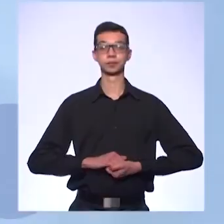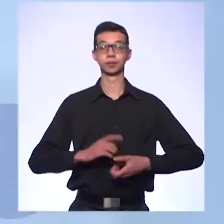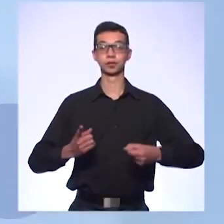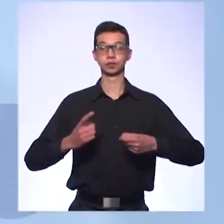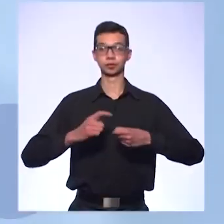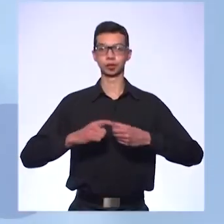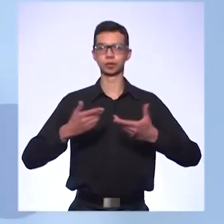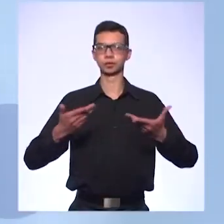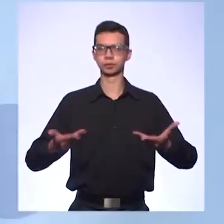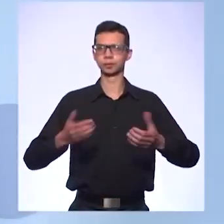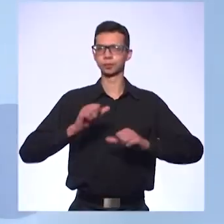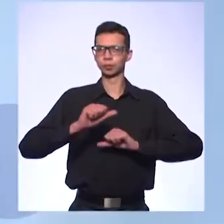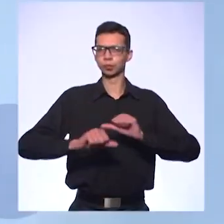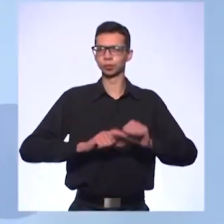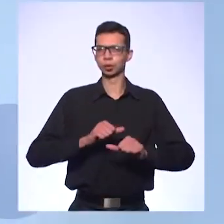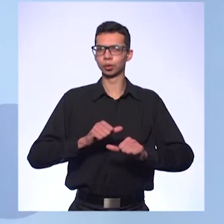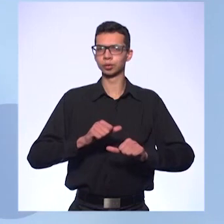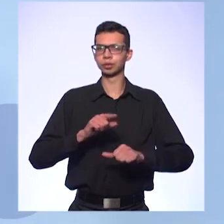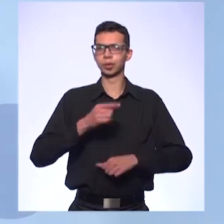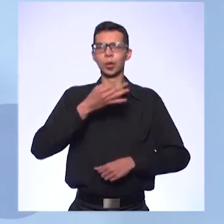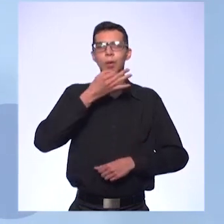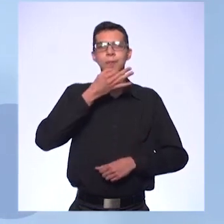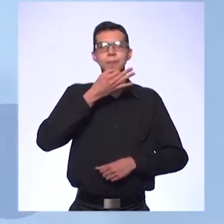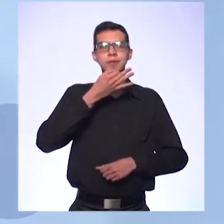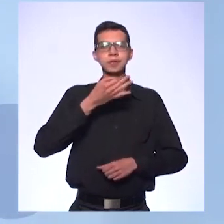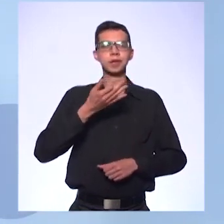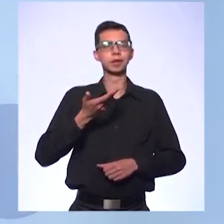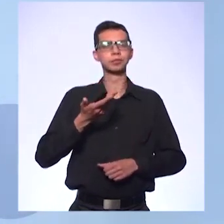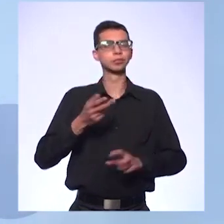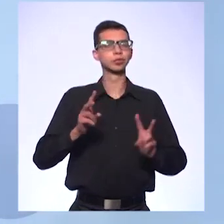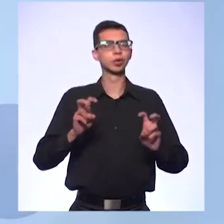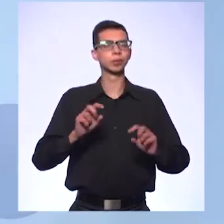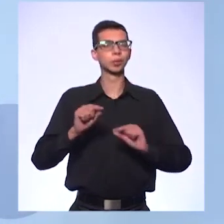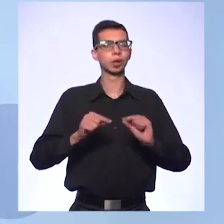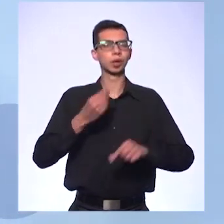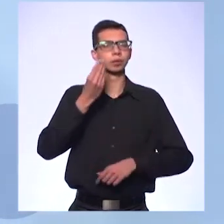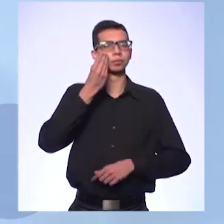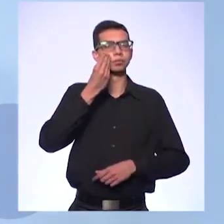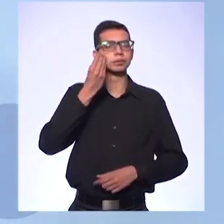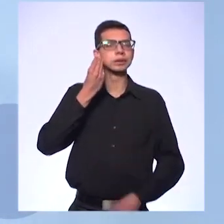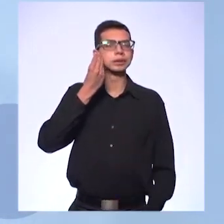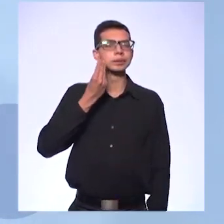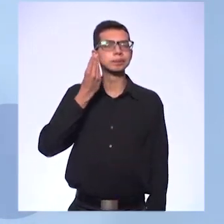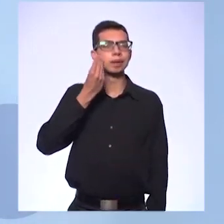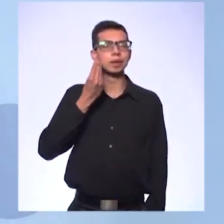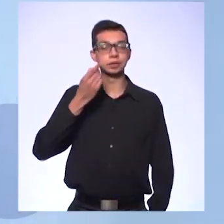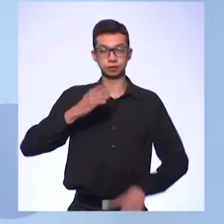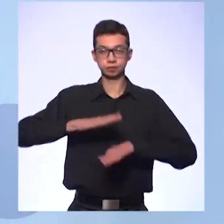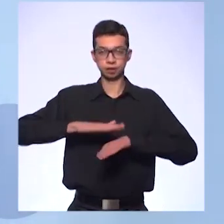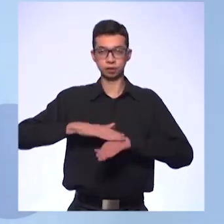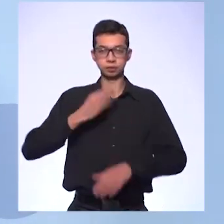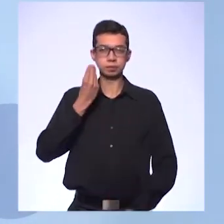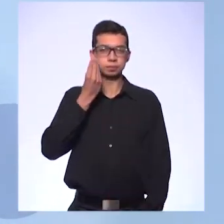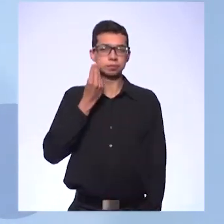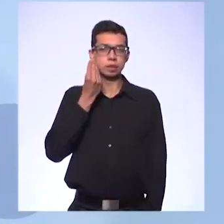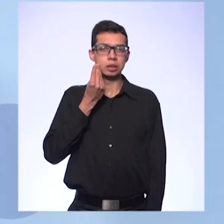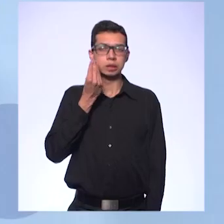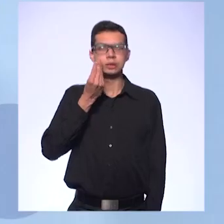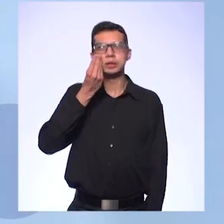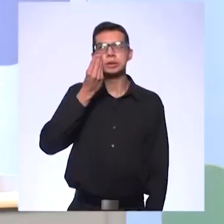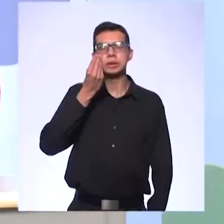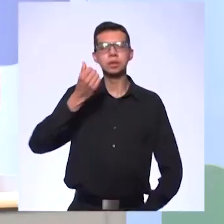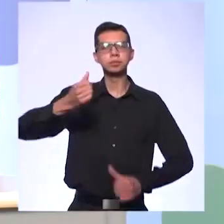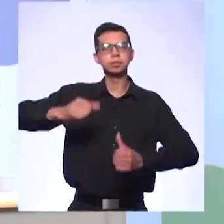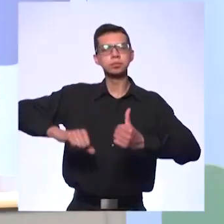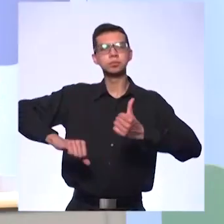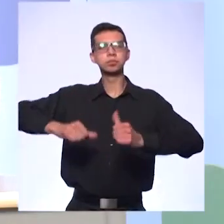Então, será que mudou a opinião sobre a experiência, Antônia? Sim, com certeza. Você faz muita experiência durante o dia, Antônia?